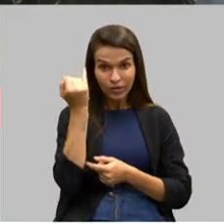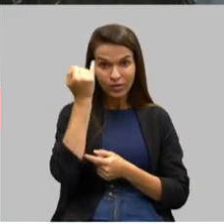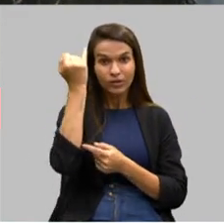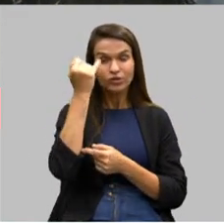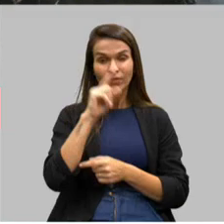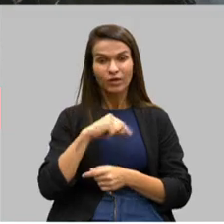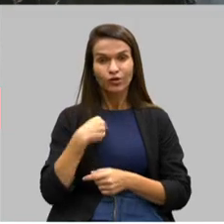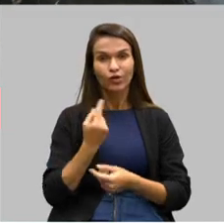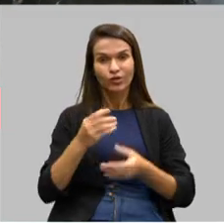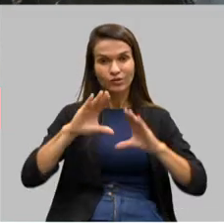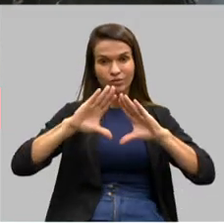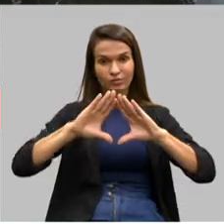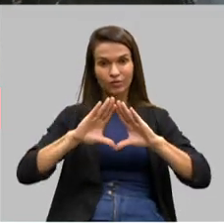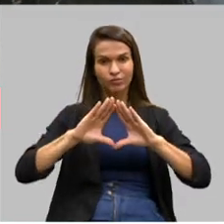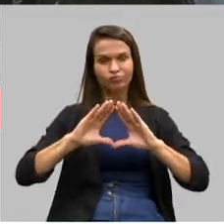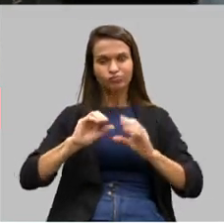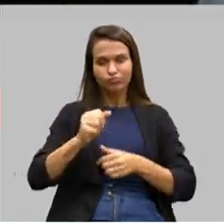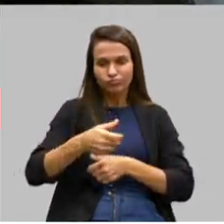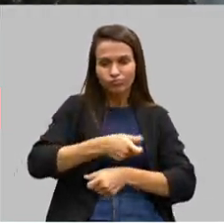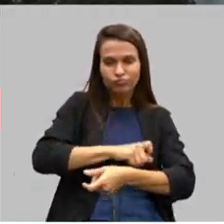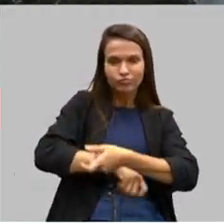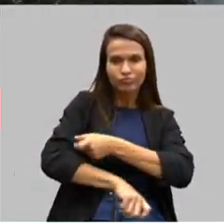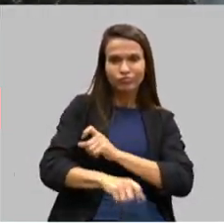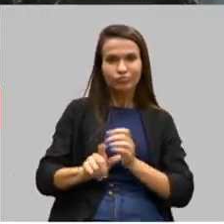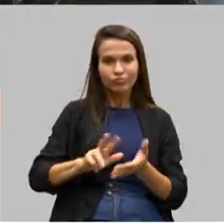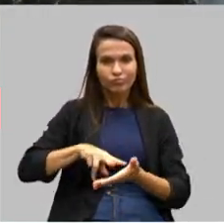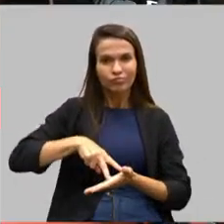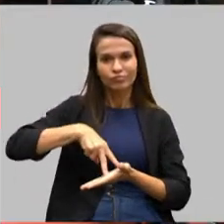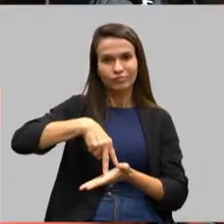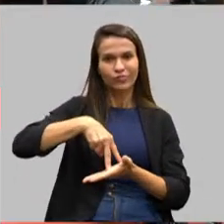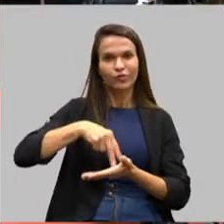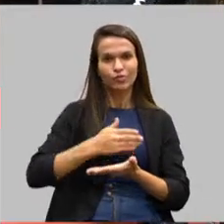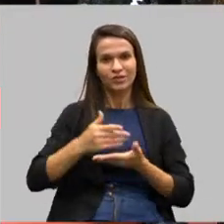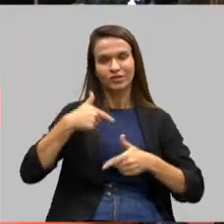nossa casa. Mãos à obras, e vamos iniciar o nosso trabalho.